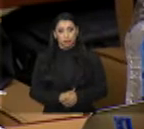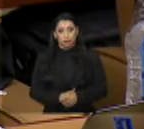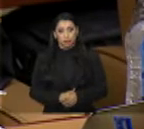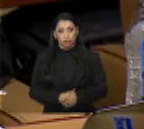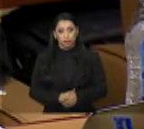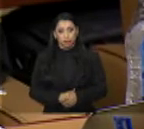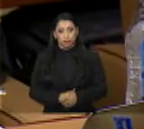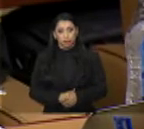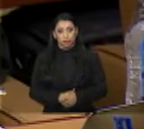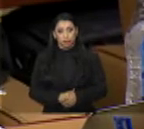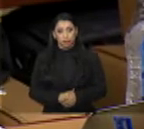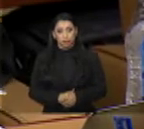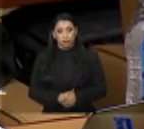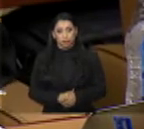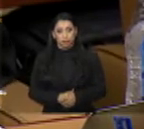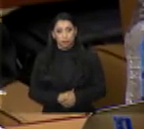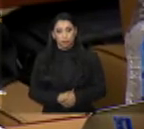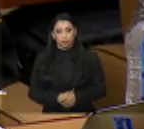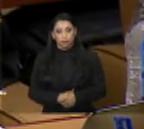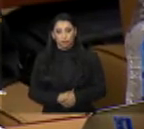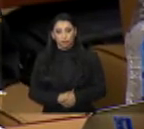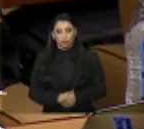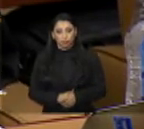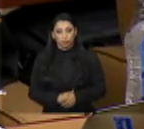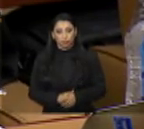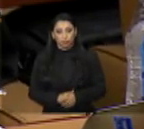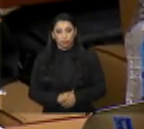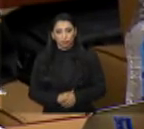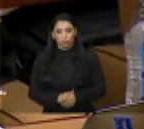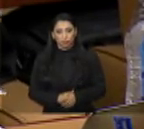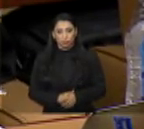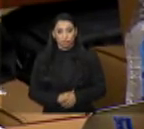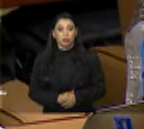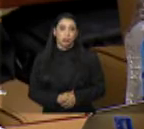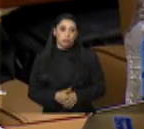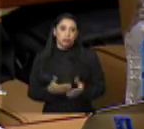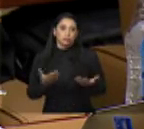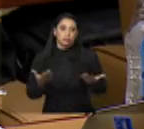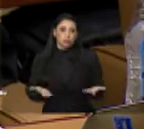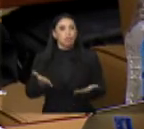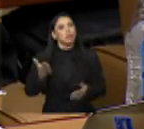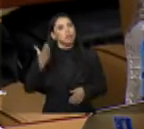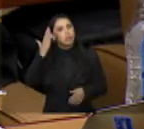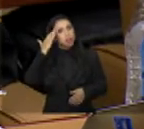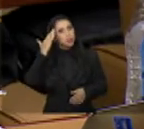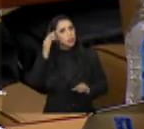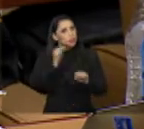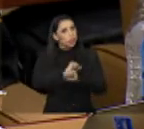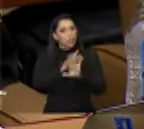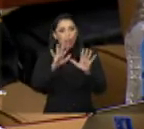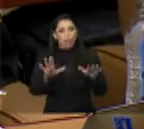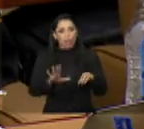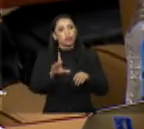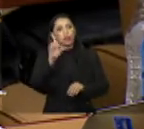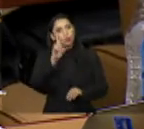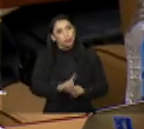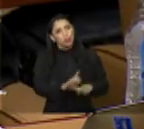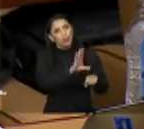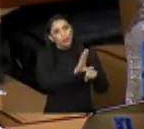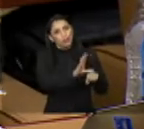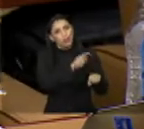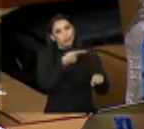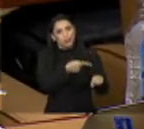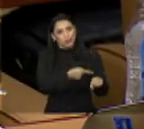a claramente um direito reconhecido pela constituição E desde o início da vigência da Constituição como